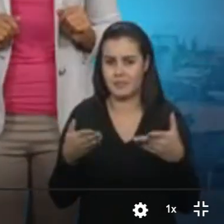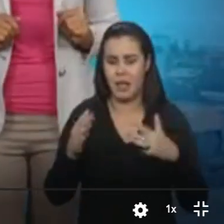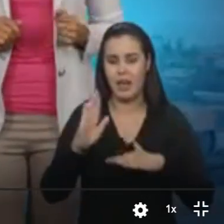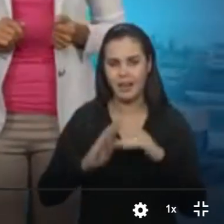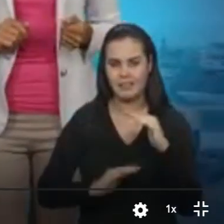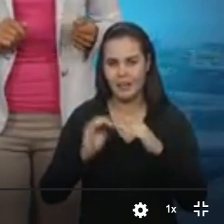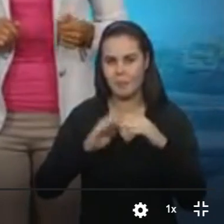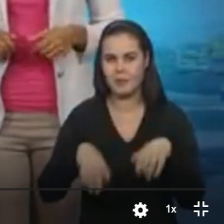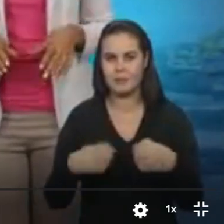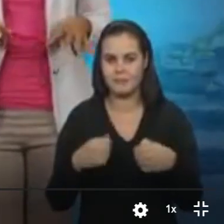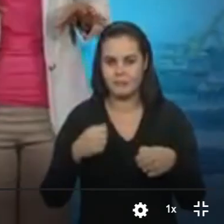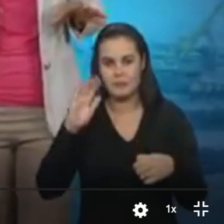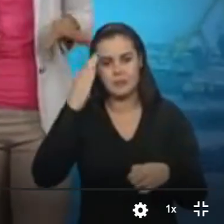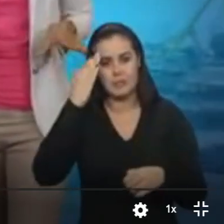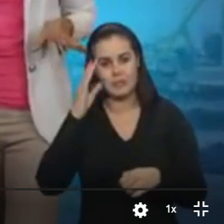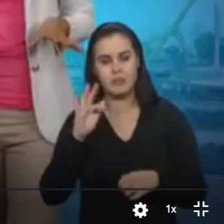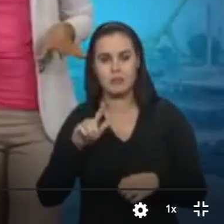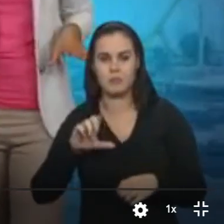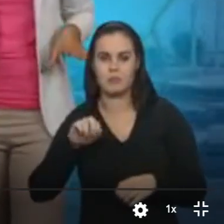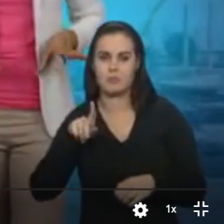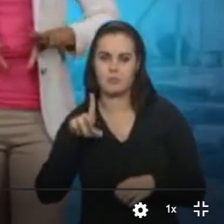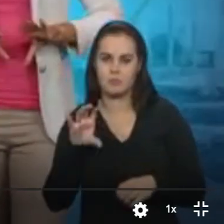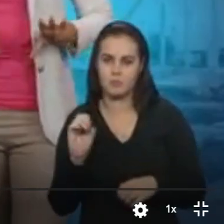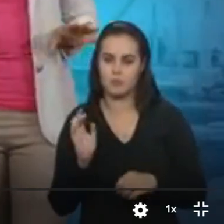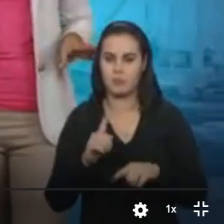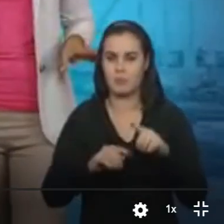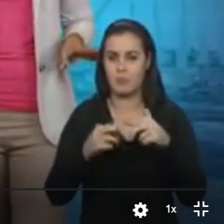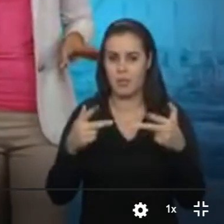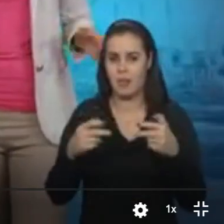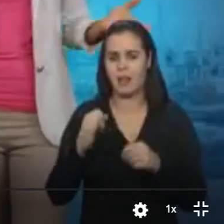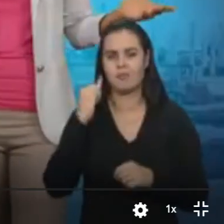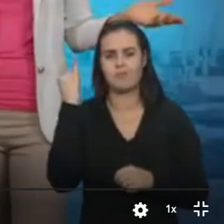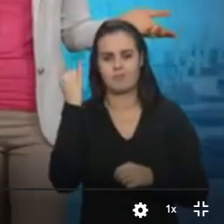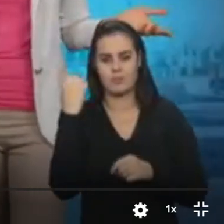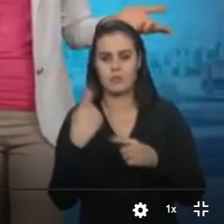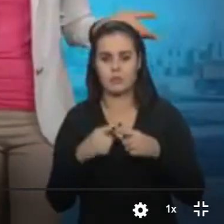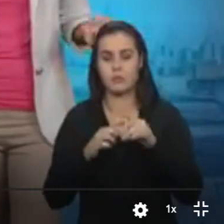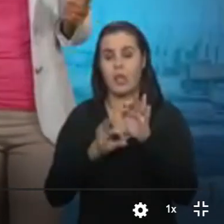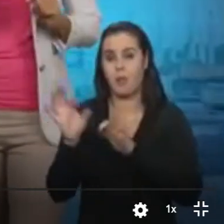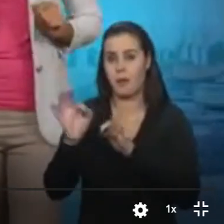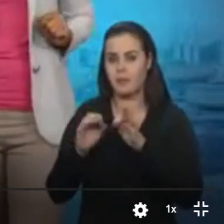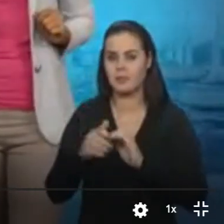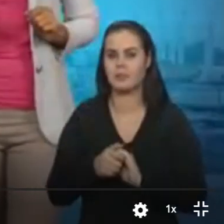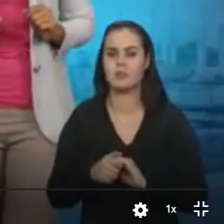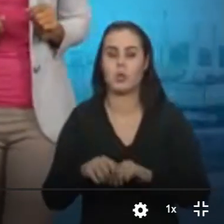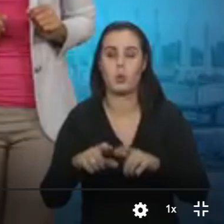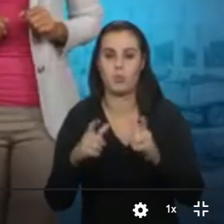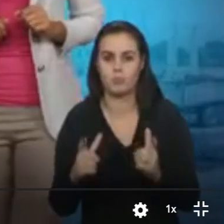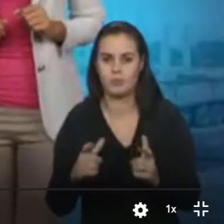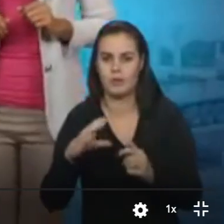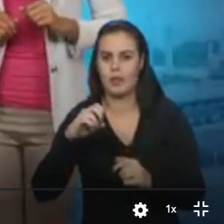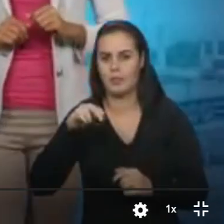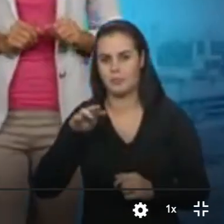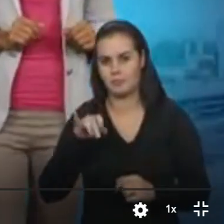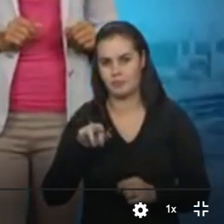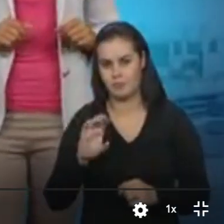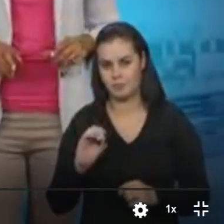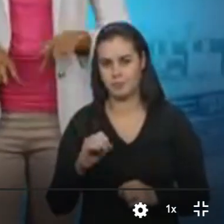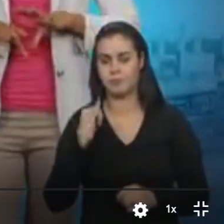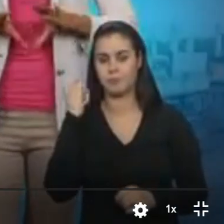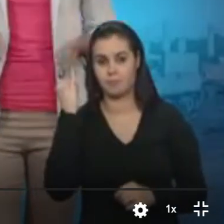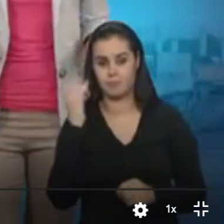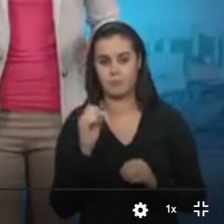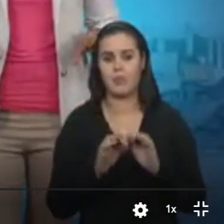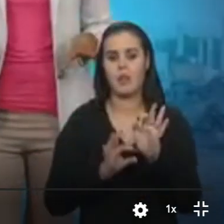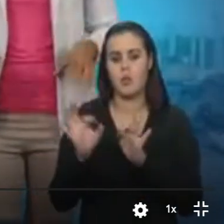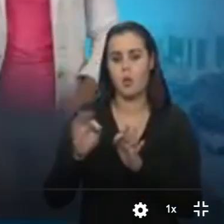entender que o fluxo de materiais é determinante para o arranjo do espaço físico do canteiro. Por isso, é muito importante o controle